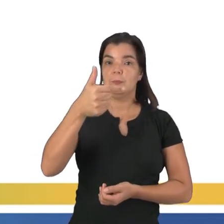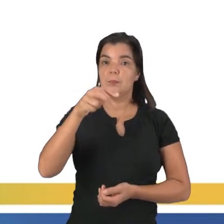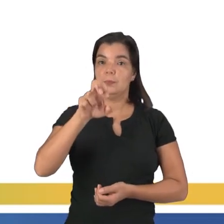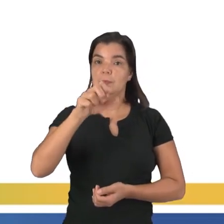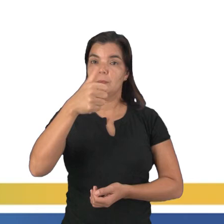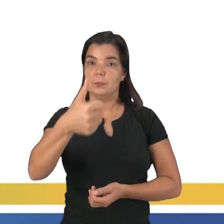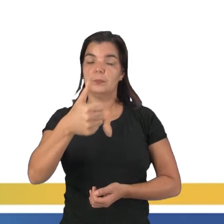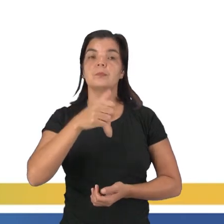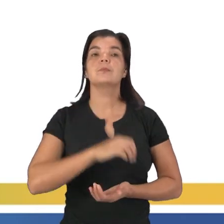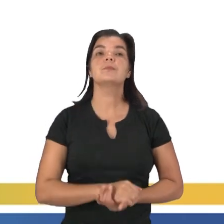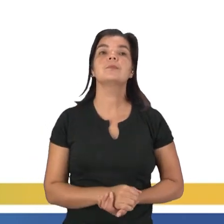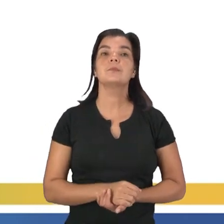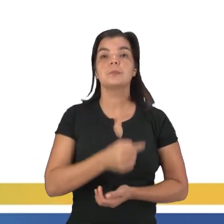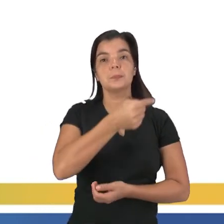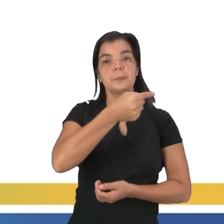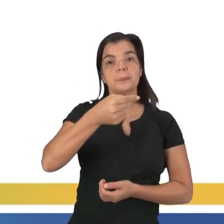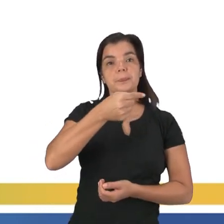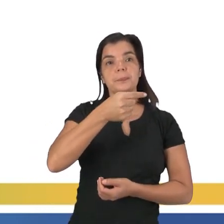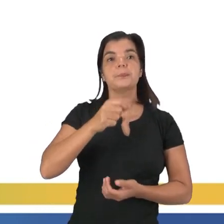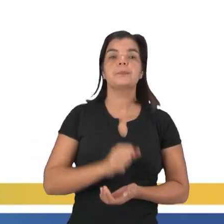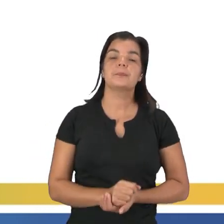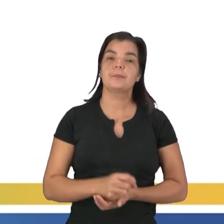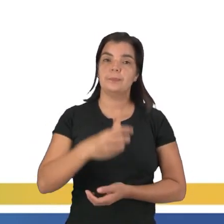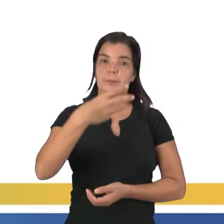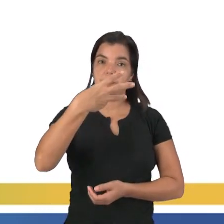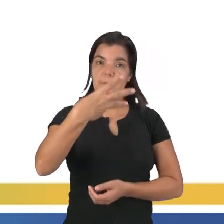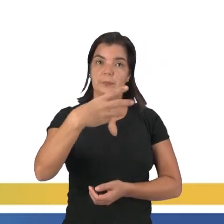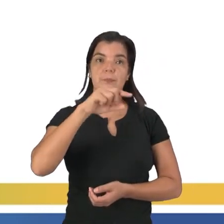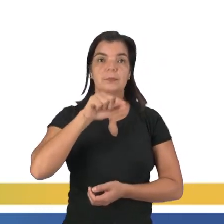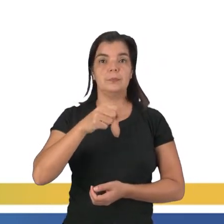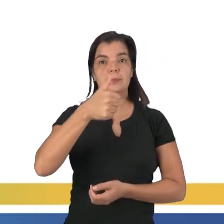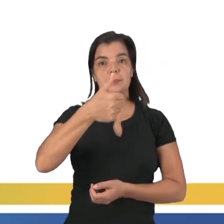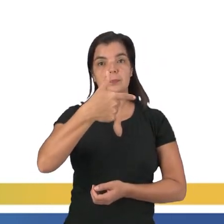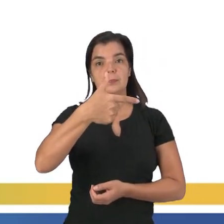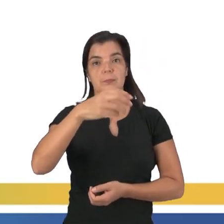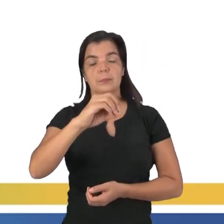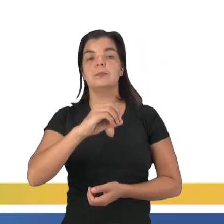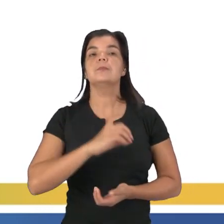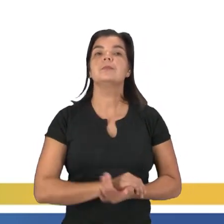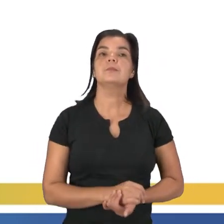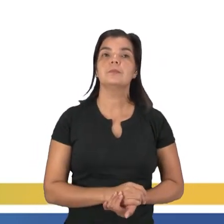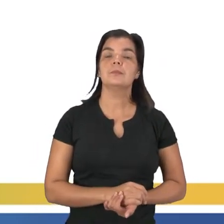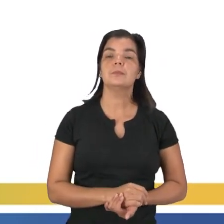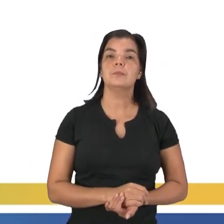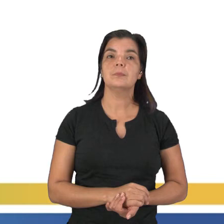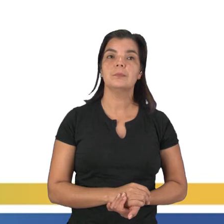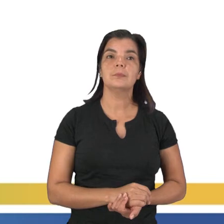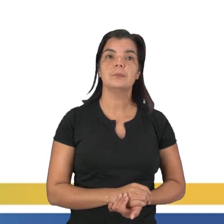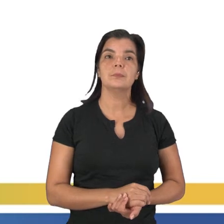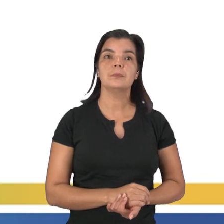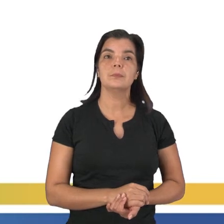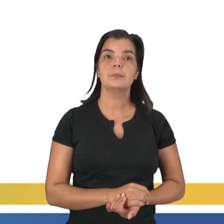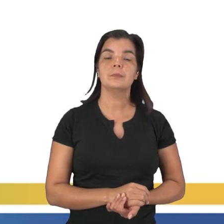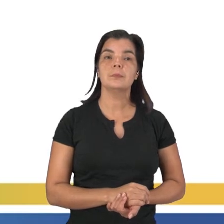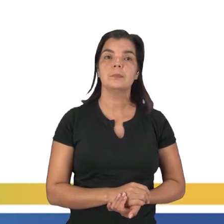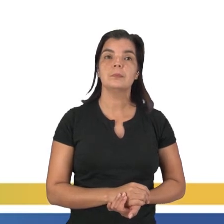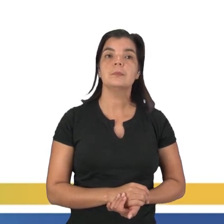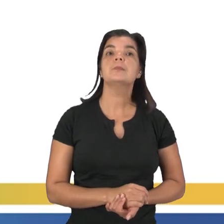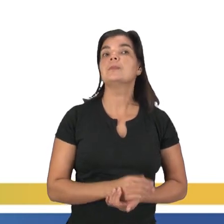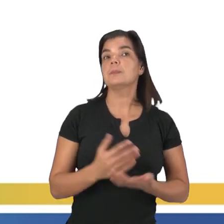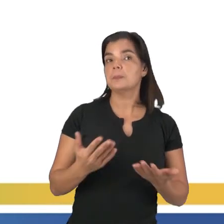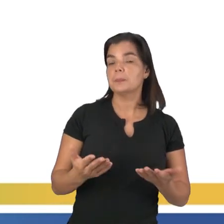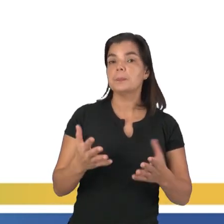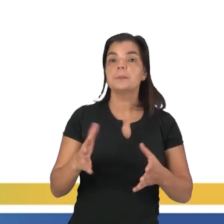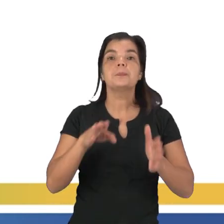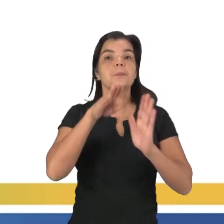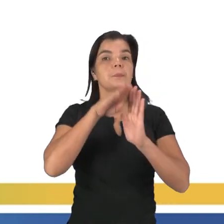de 5,251, e vamos fazer a diferença com 3,120, ou seja, 3,12. Vamos fazer